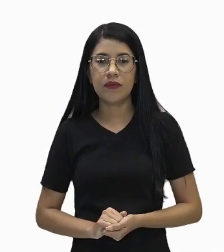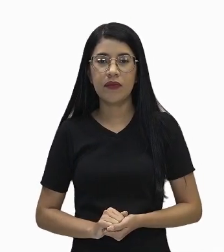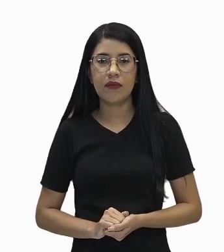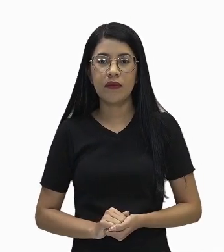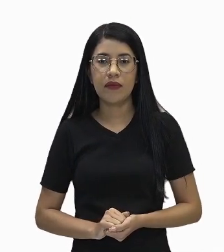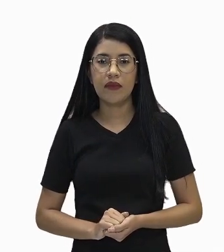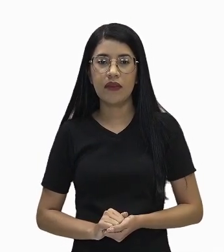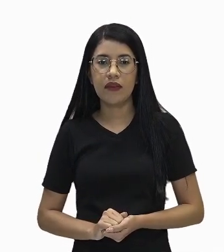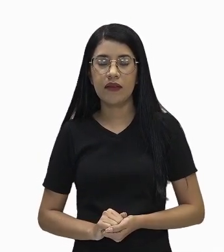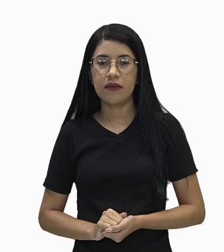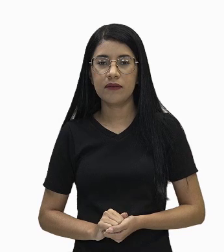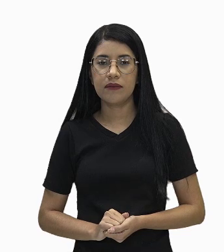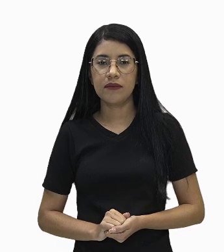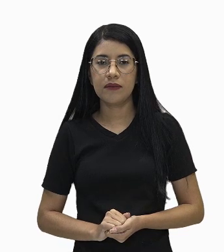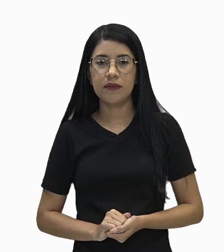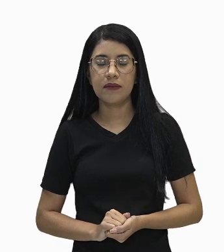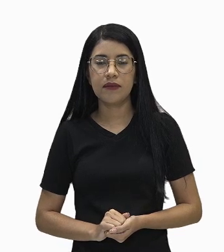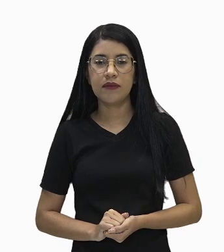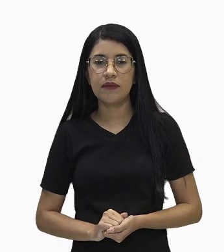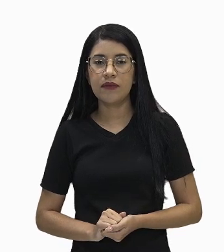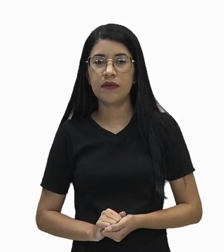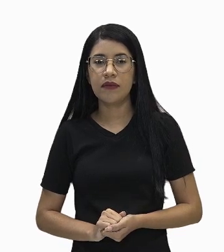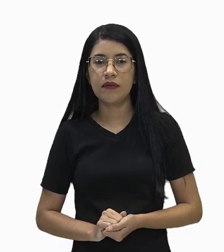Todo mundo atento? Vamos à nossa aula.